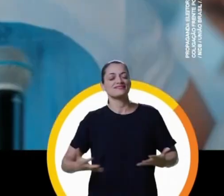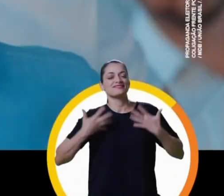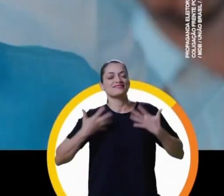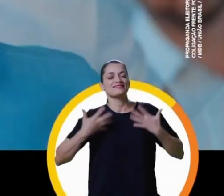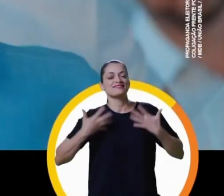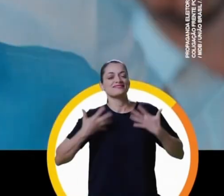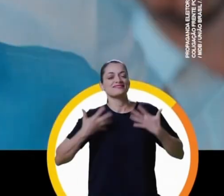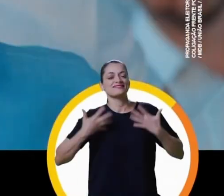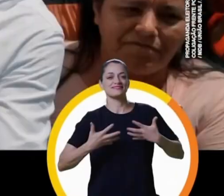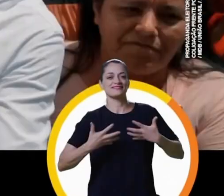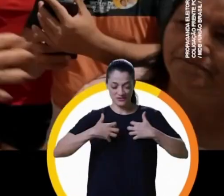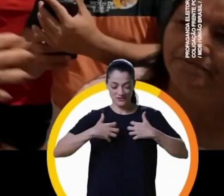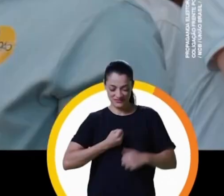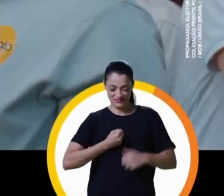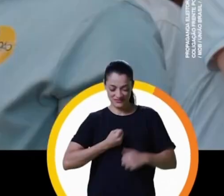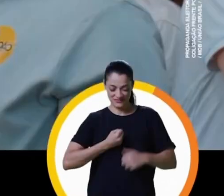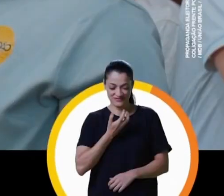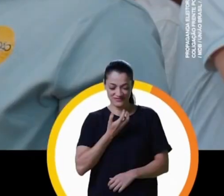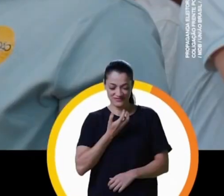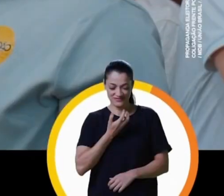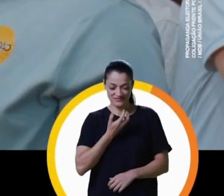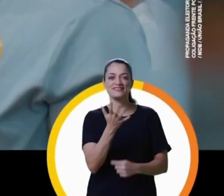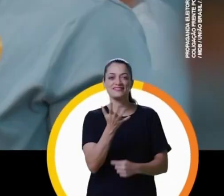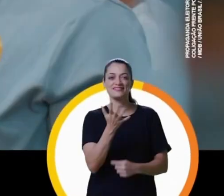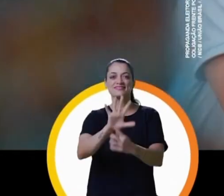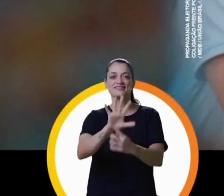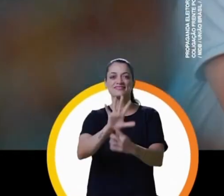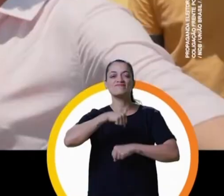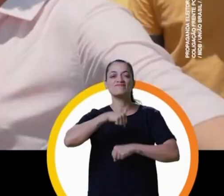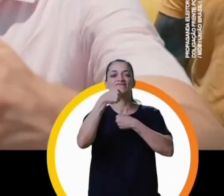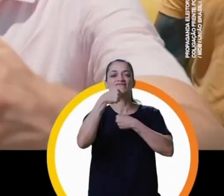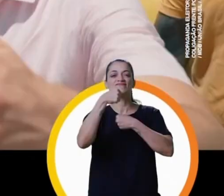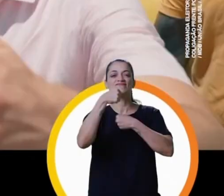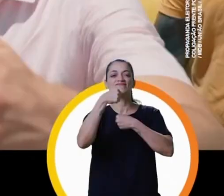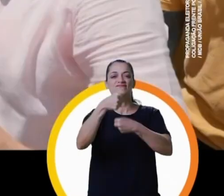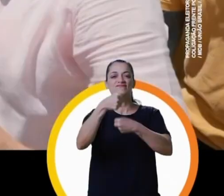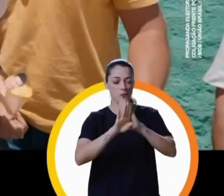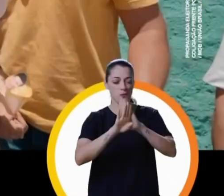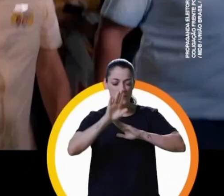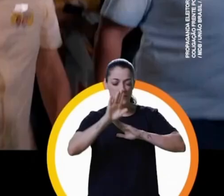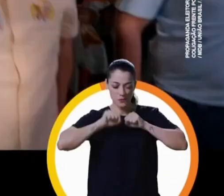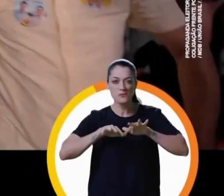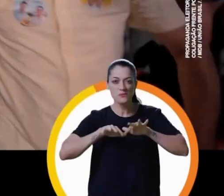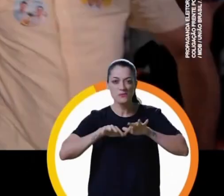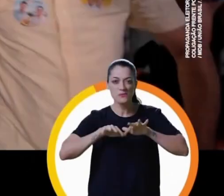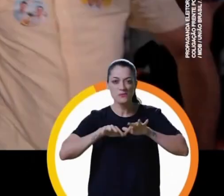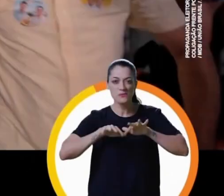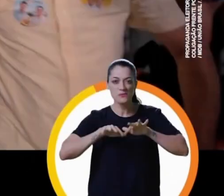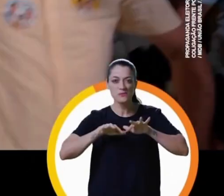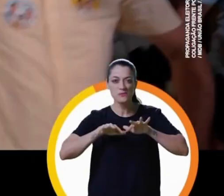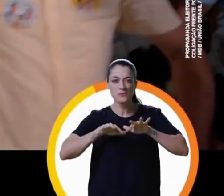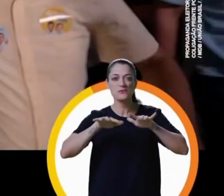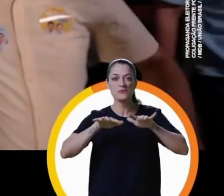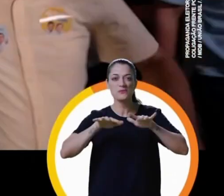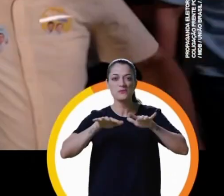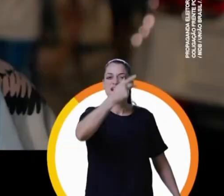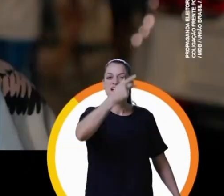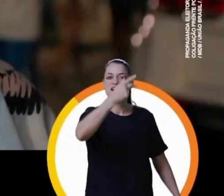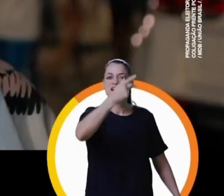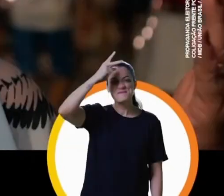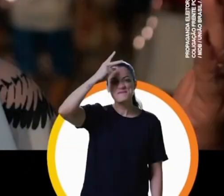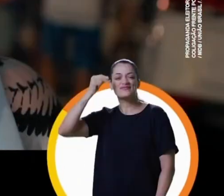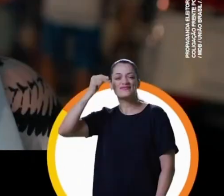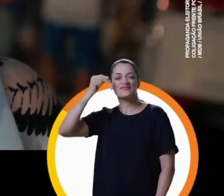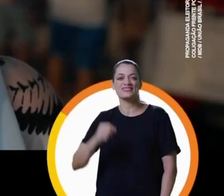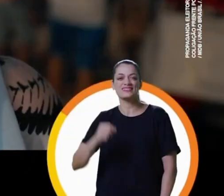com simplicidade e de peito aberto. E essa força foi crescendo no Recife inteiro. É o melhor prefeito que